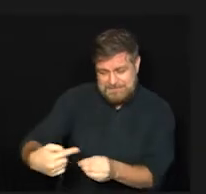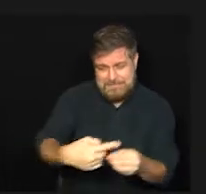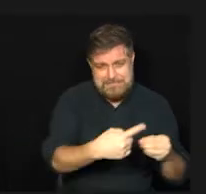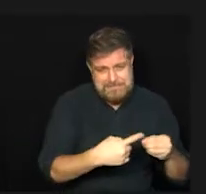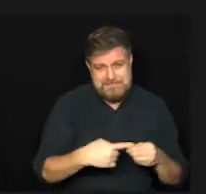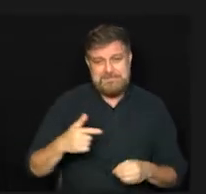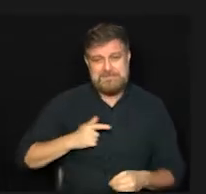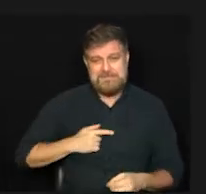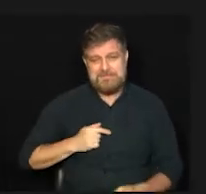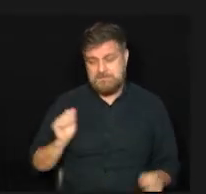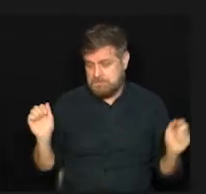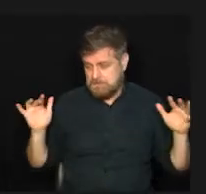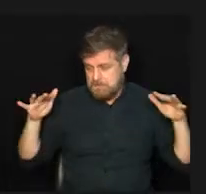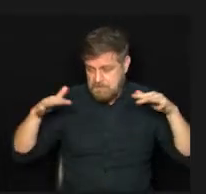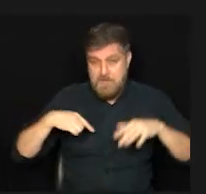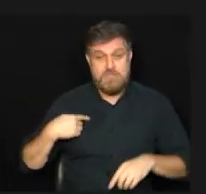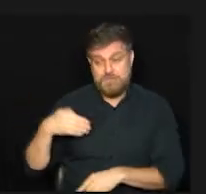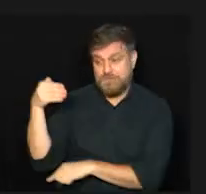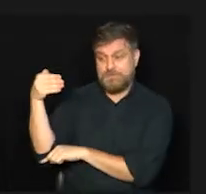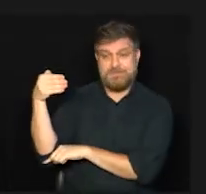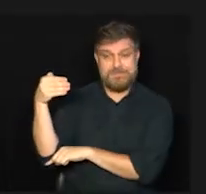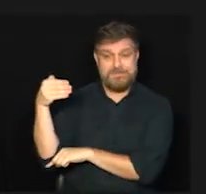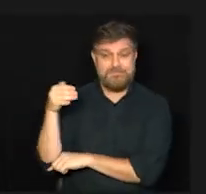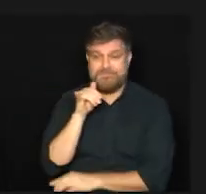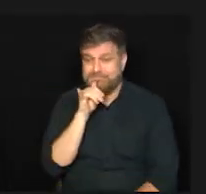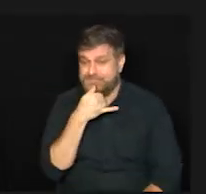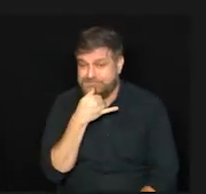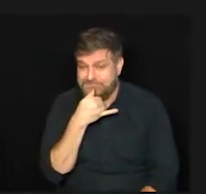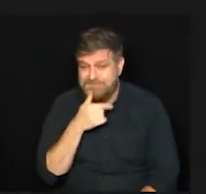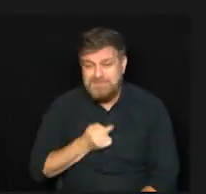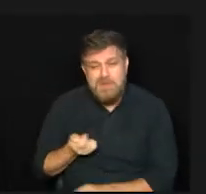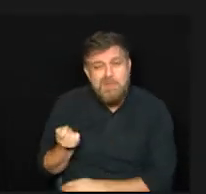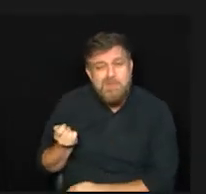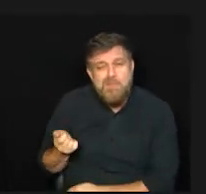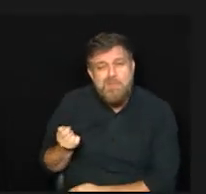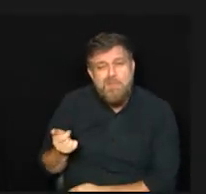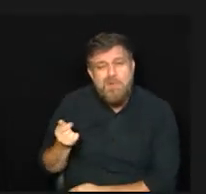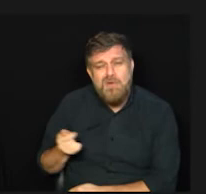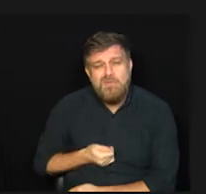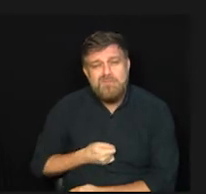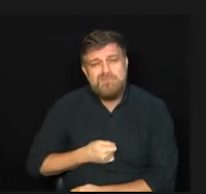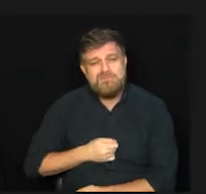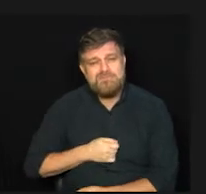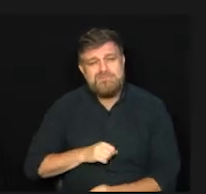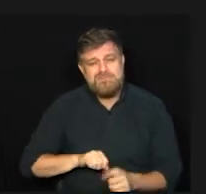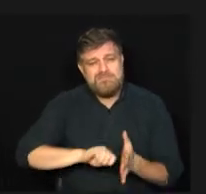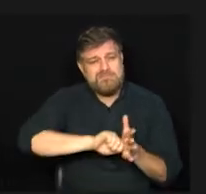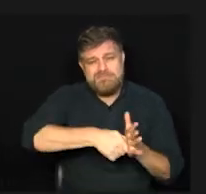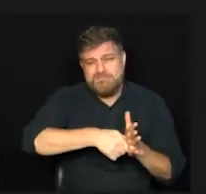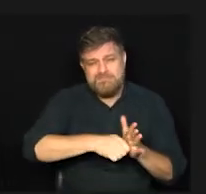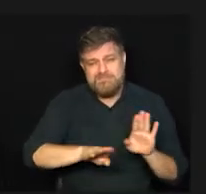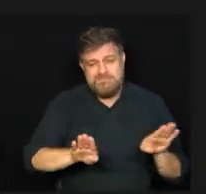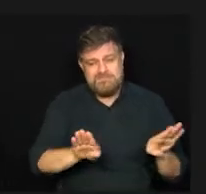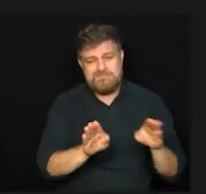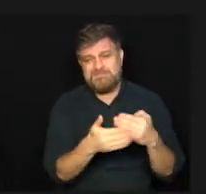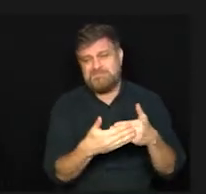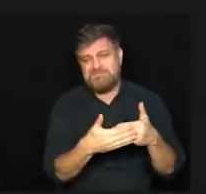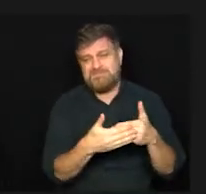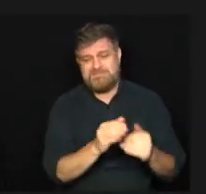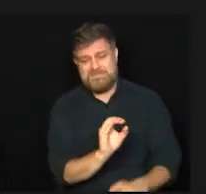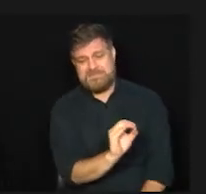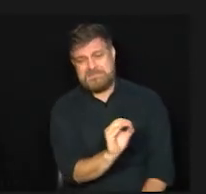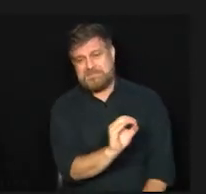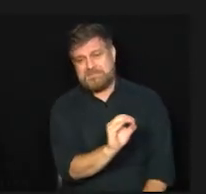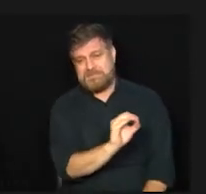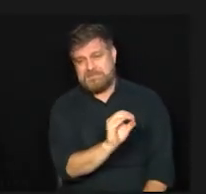consegue aumentar a nossa hospedagem, mas infelizmente esse turismo de negócio está praticamente zerado, está